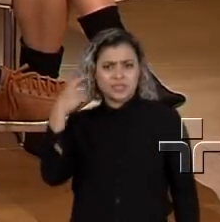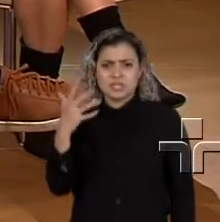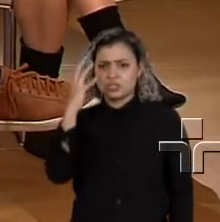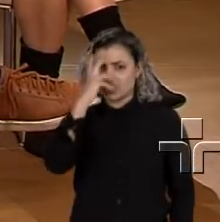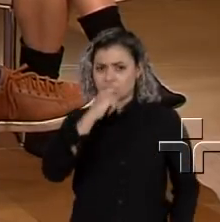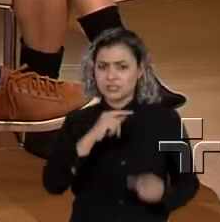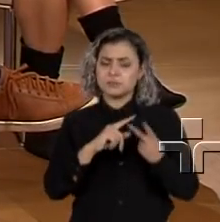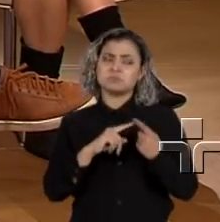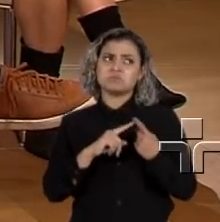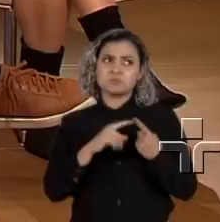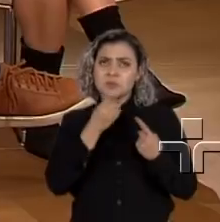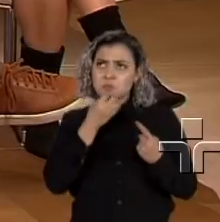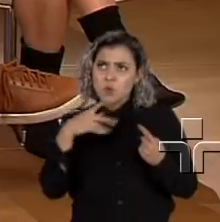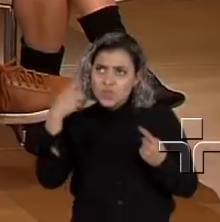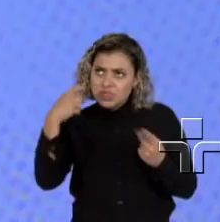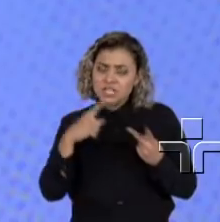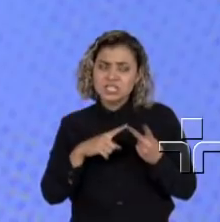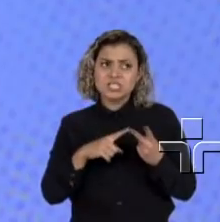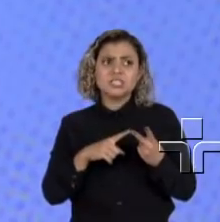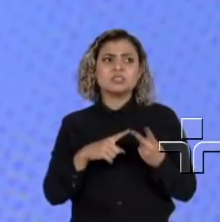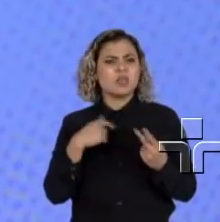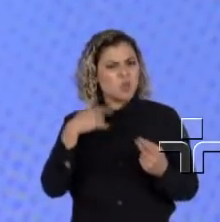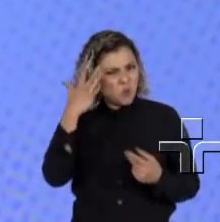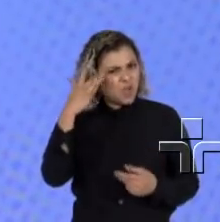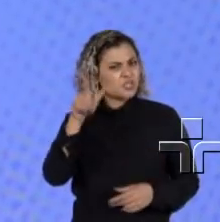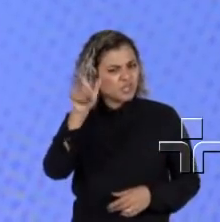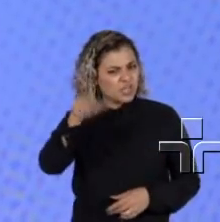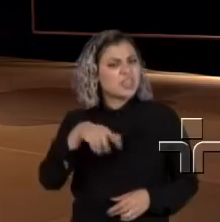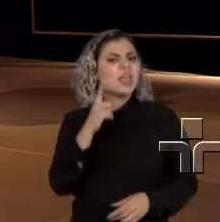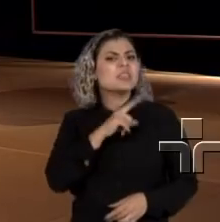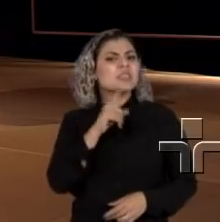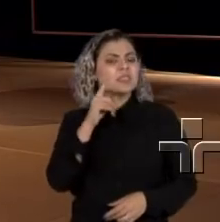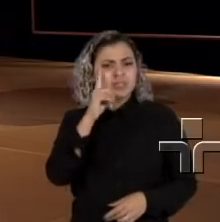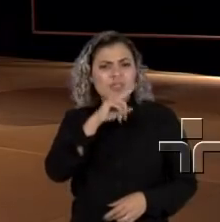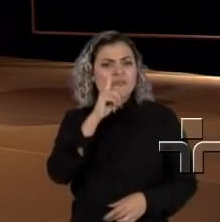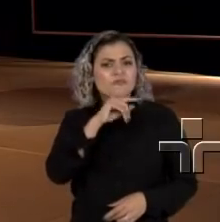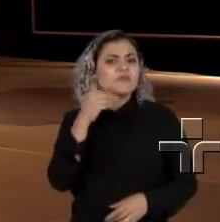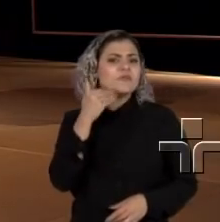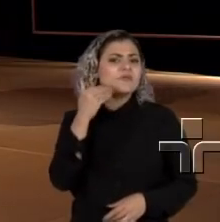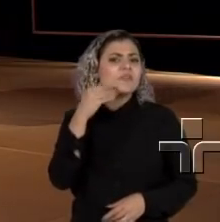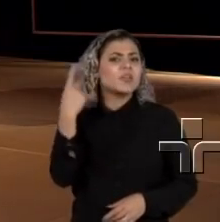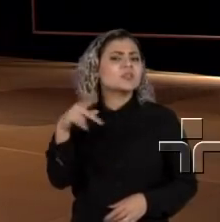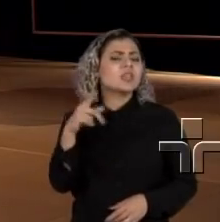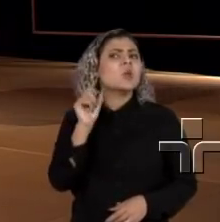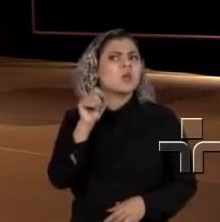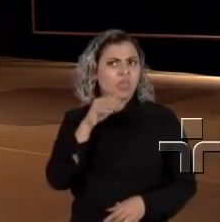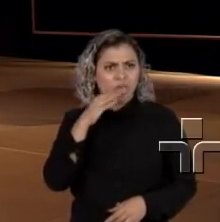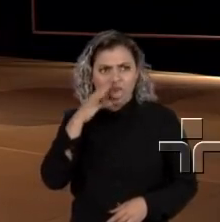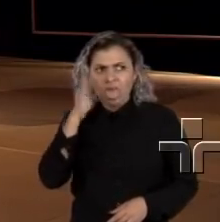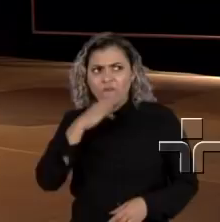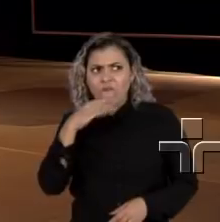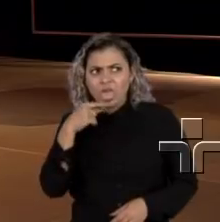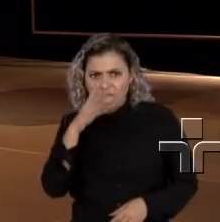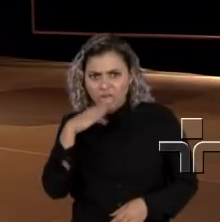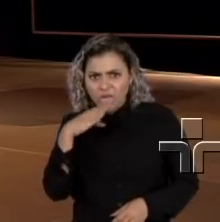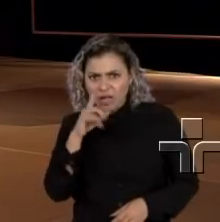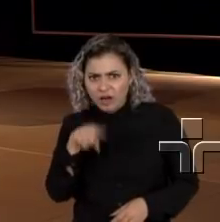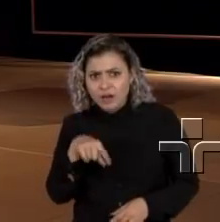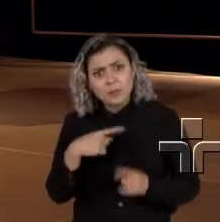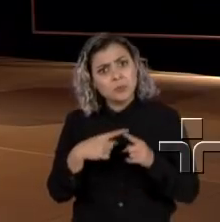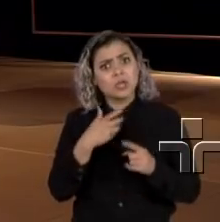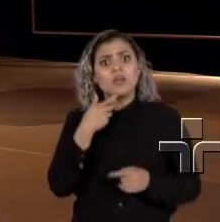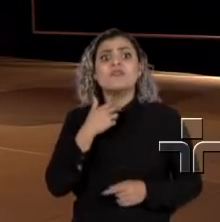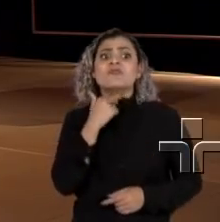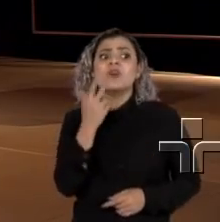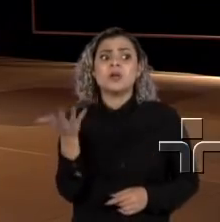Linda, boa Linda, atriz. Boa atriz. Ela deve ter algum cantora. defeito, deve ter bafo, deve ter algum problema. Ela deve ter algum problema. Não, deve ter algum problema. Porque canta